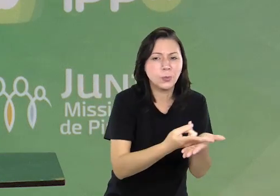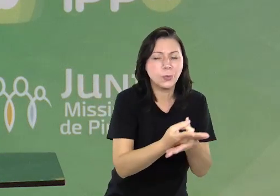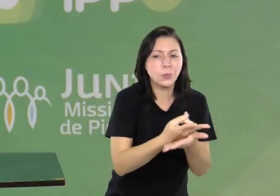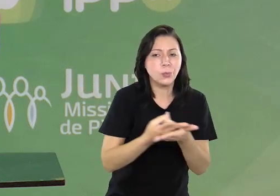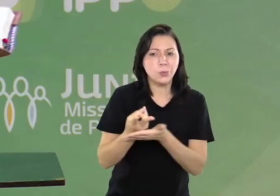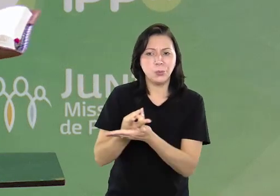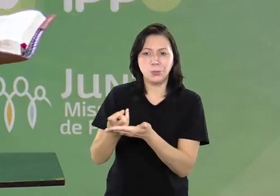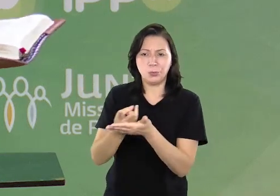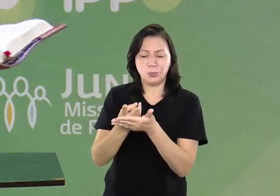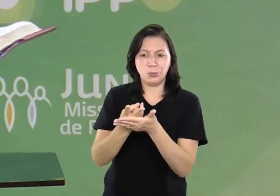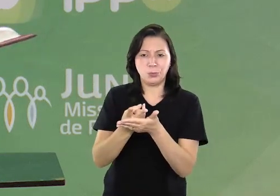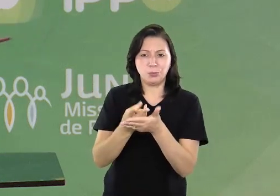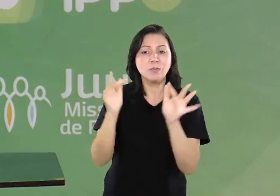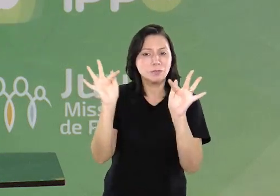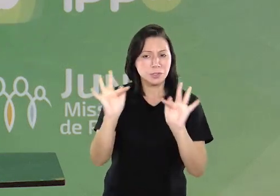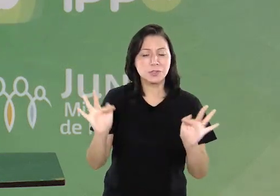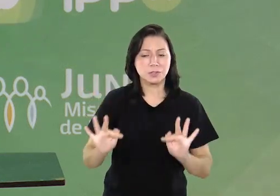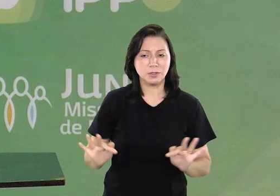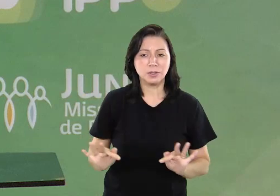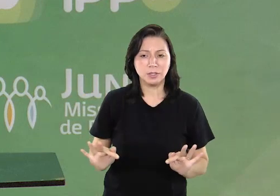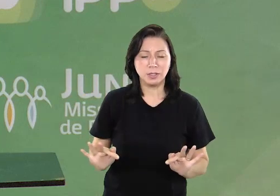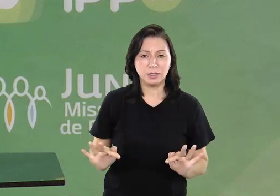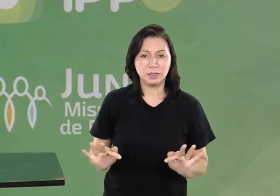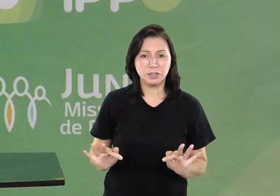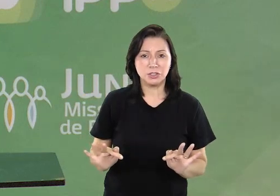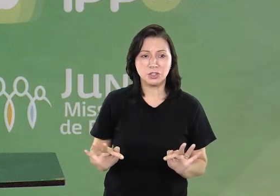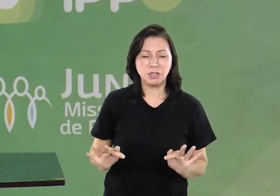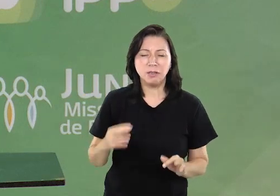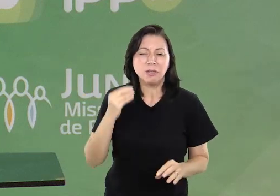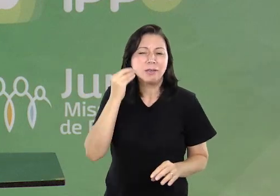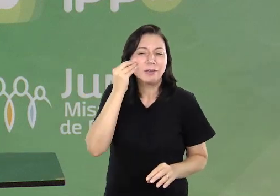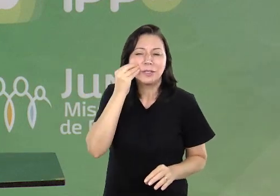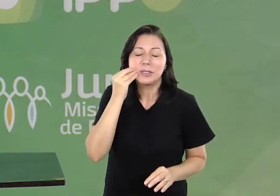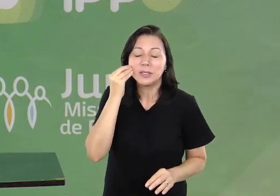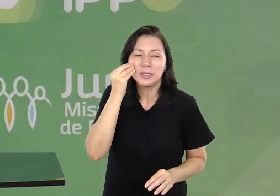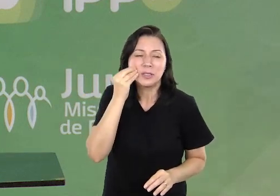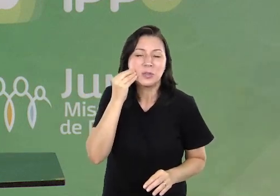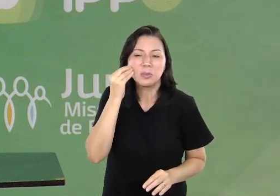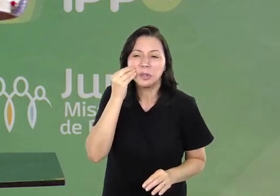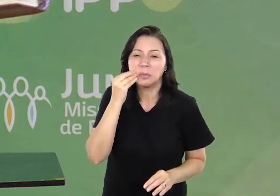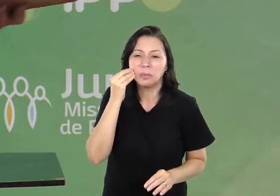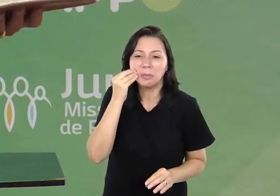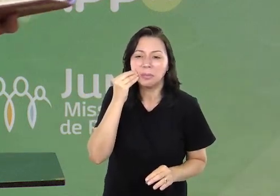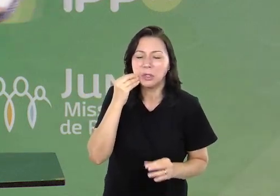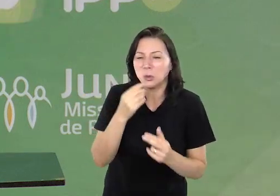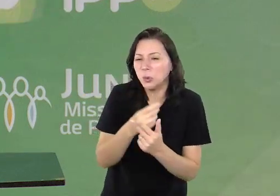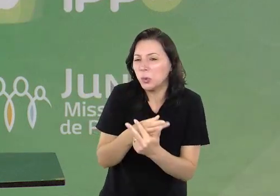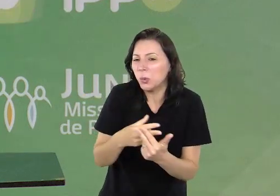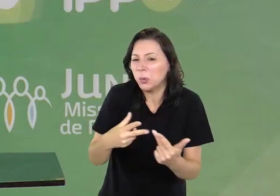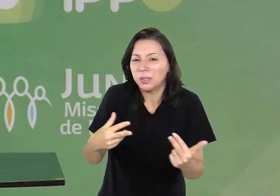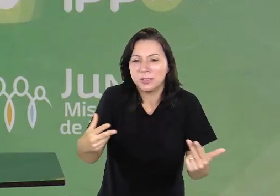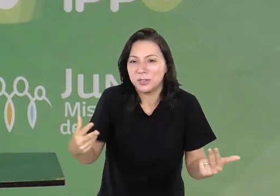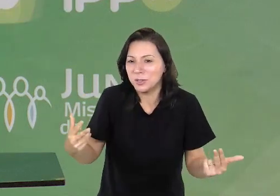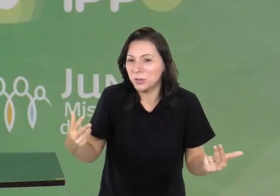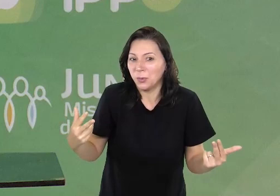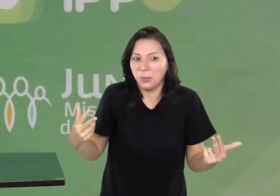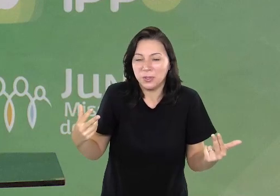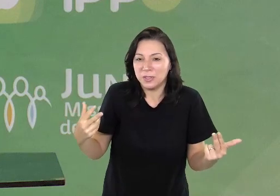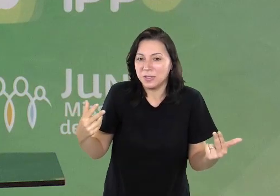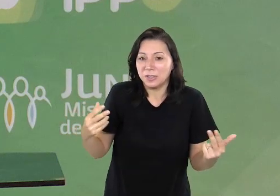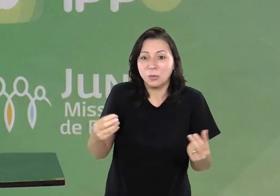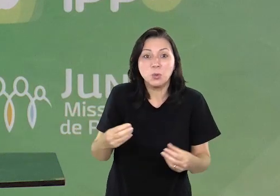ele pois a mão e experimentou tudo que o mundo dizia para ele aqui está a felicidade mora aqui ele foi